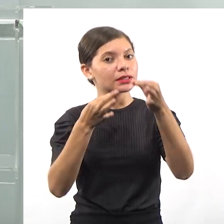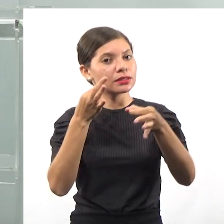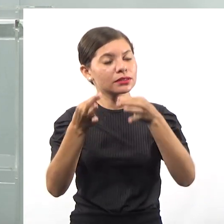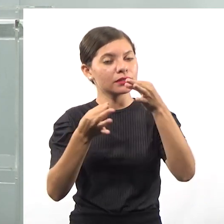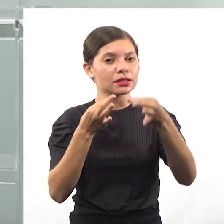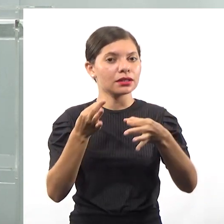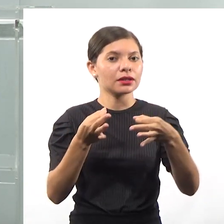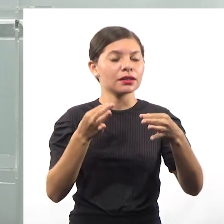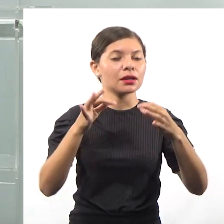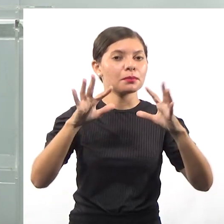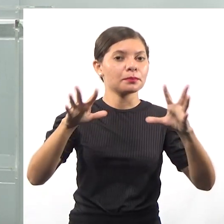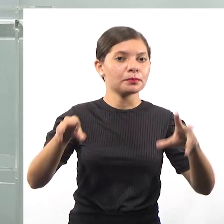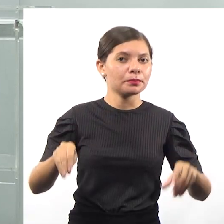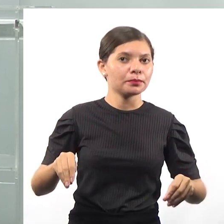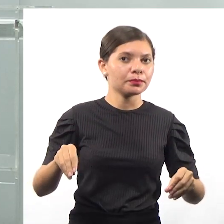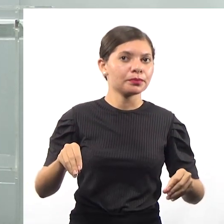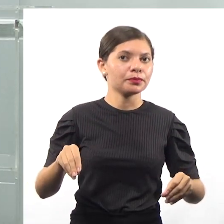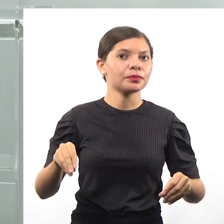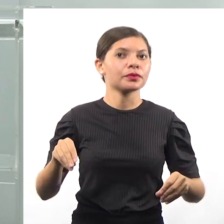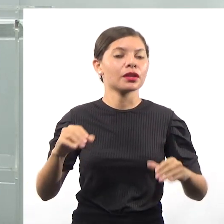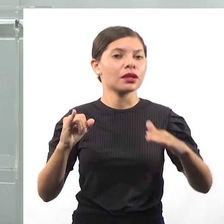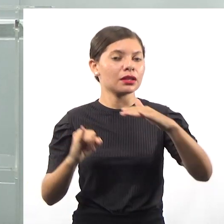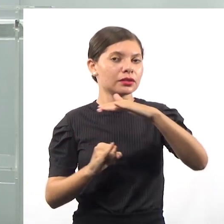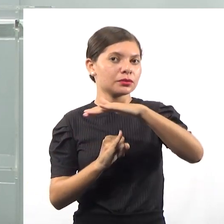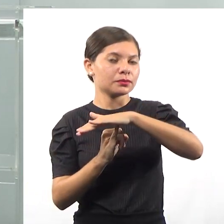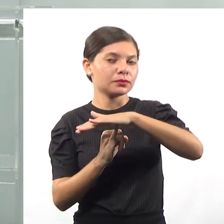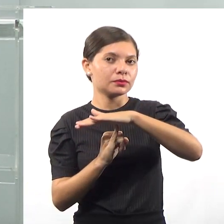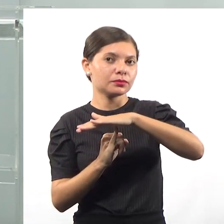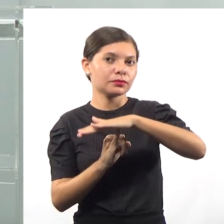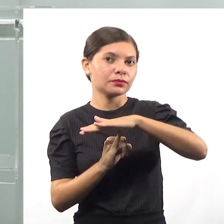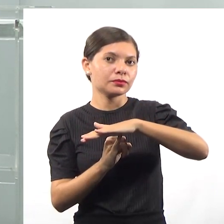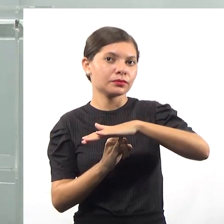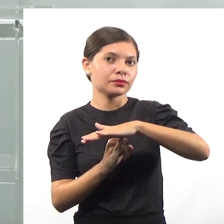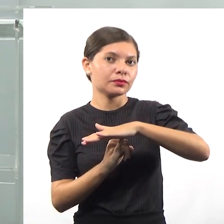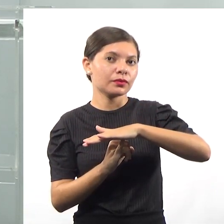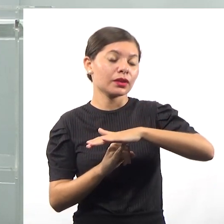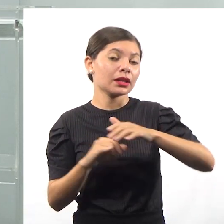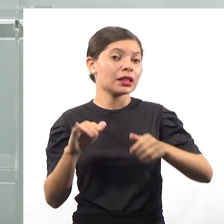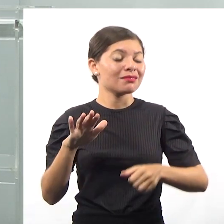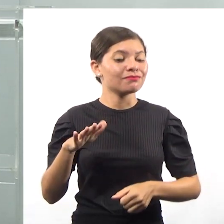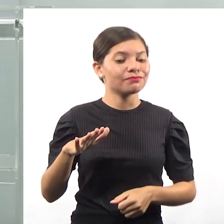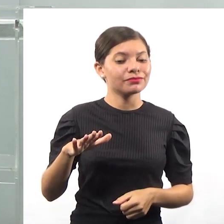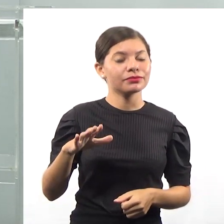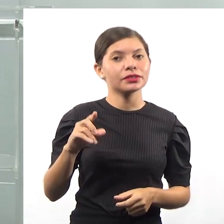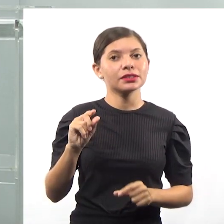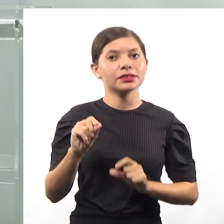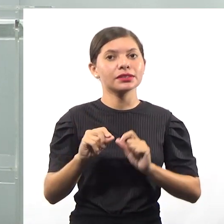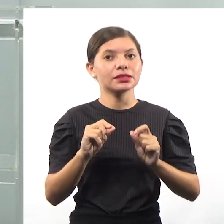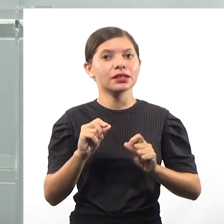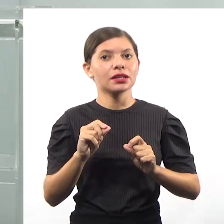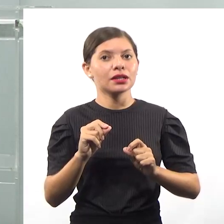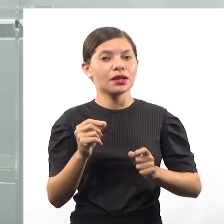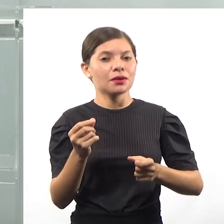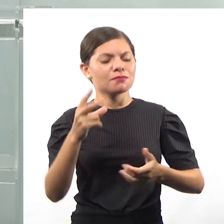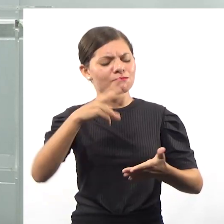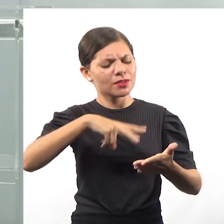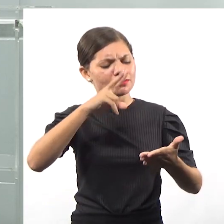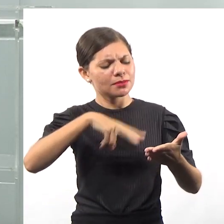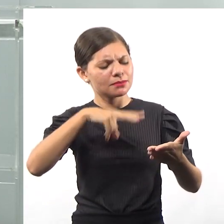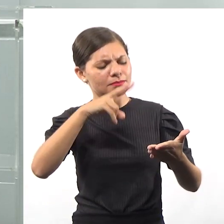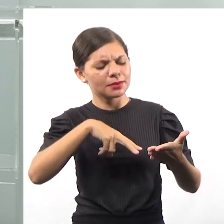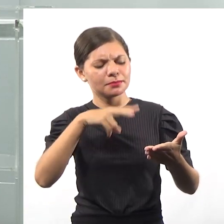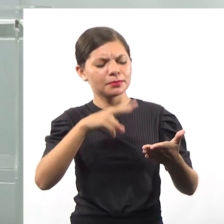que a maior parte das redes, aí de modo, talvez aqui de um modo empírico, mas com base em várias leituras, né,